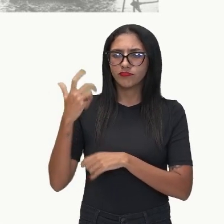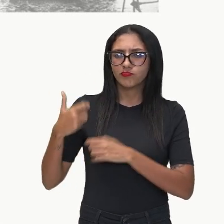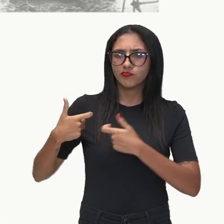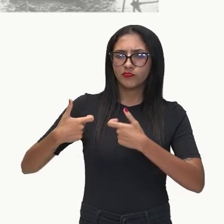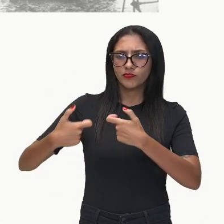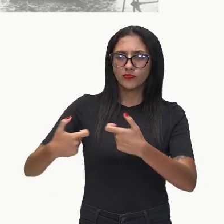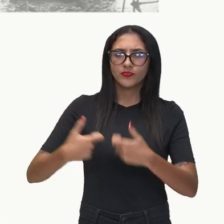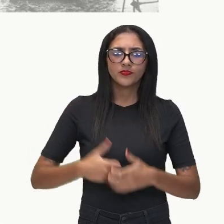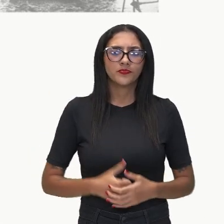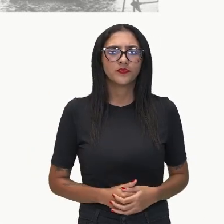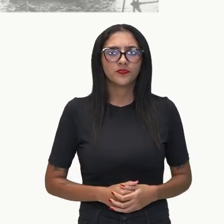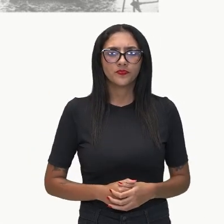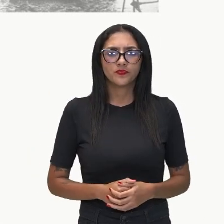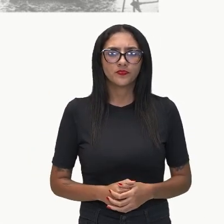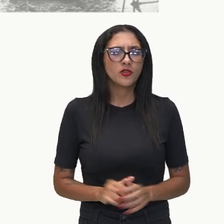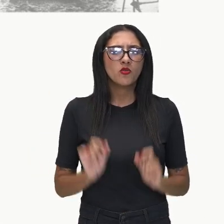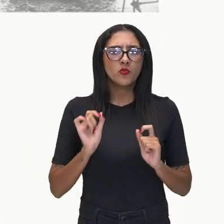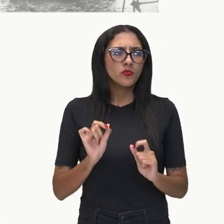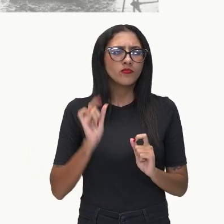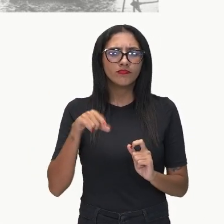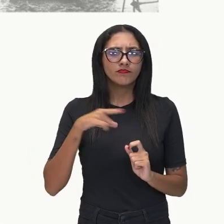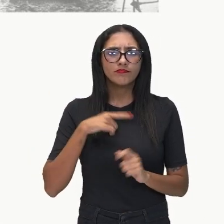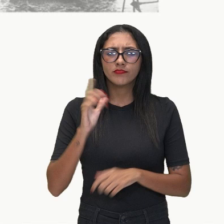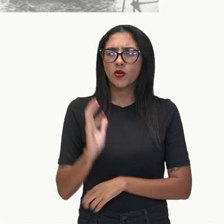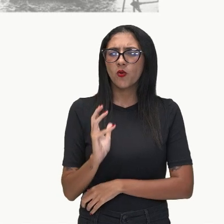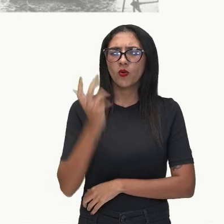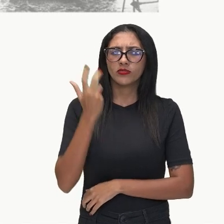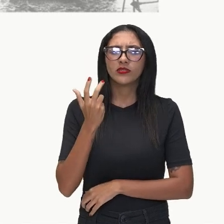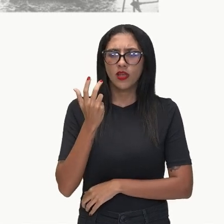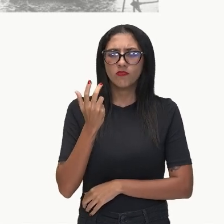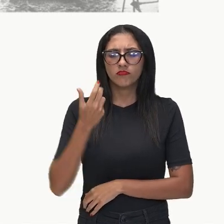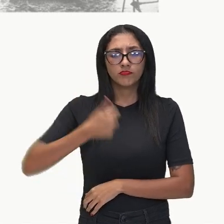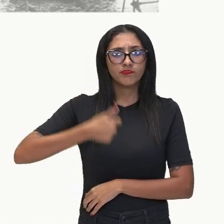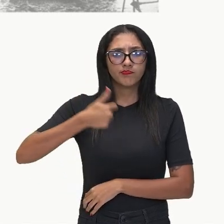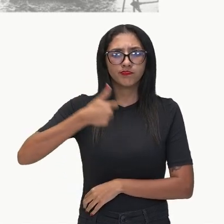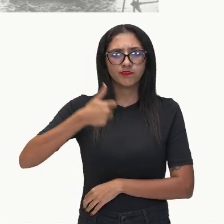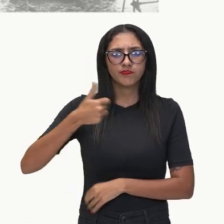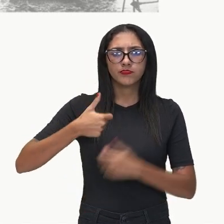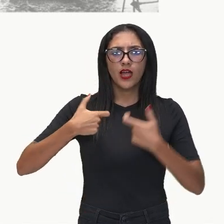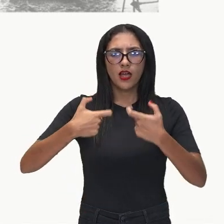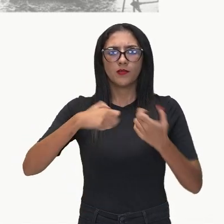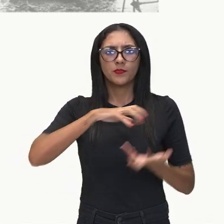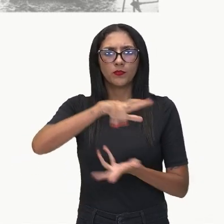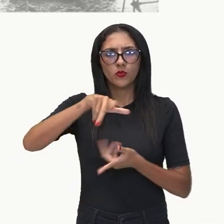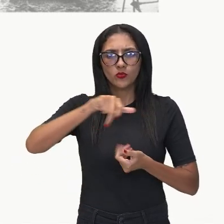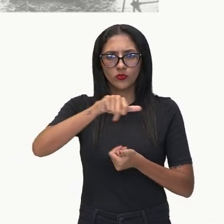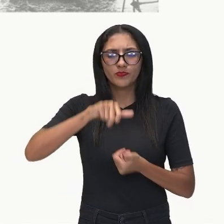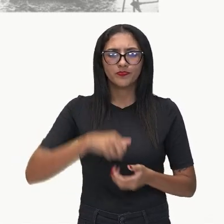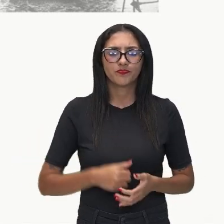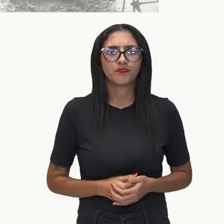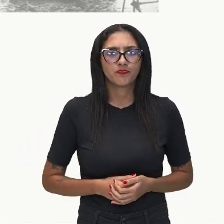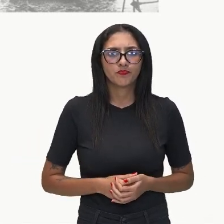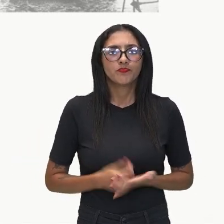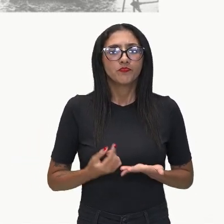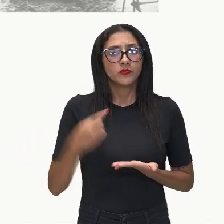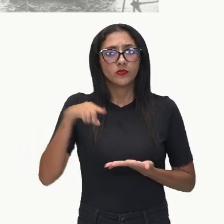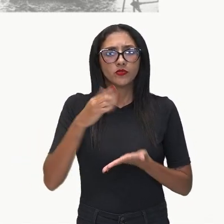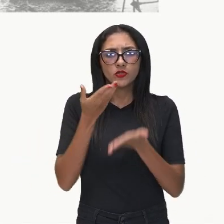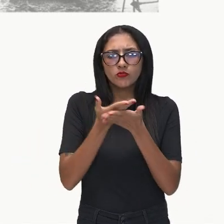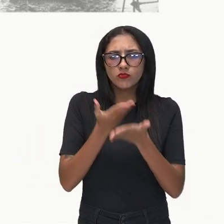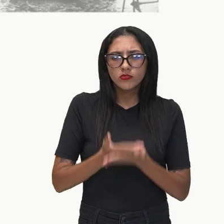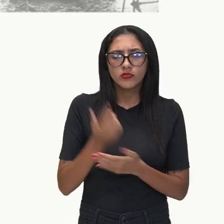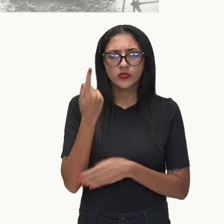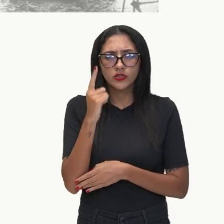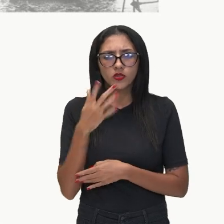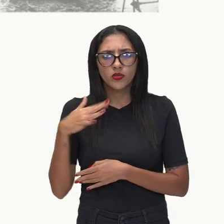E o que aconteceu a partir da Primeira Guerra Mundial, né? Inclusive os estudantes de geografia, eles dizem